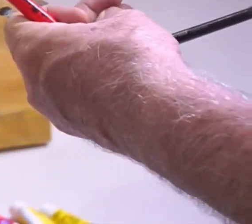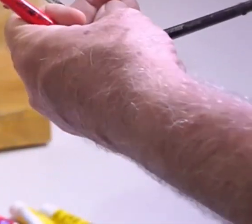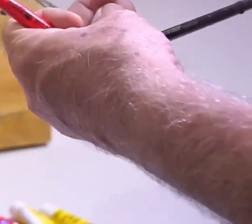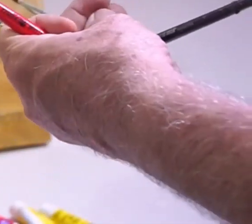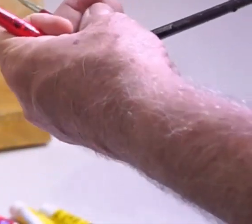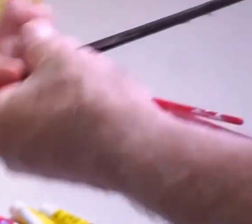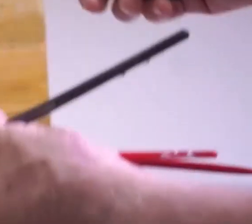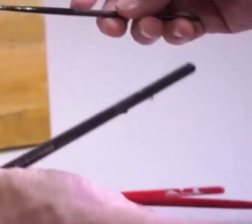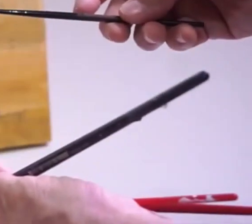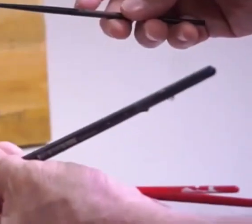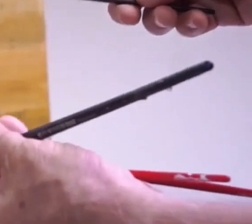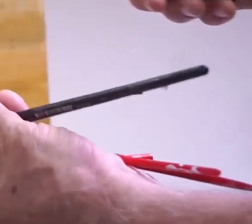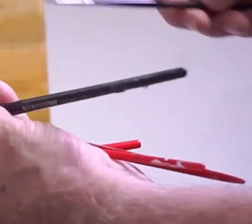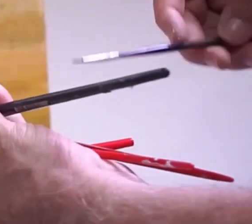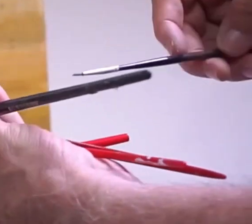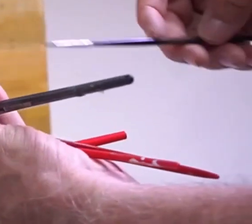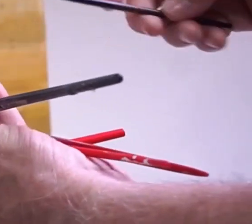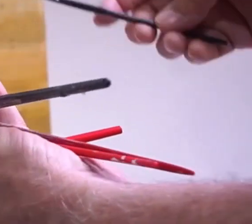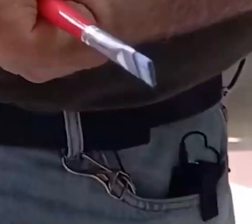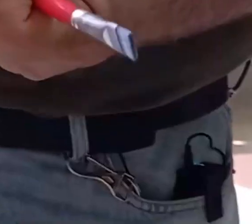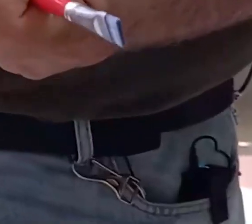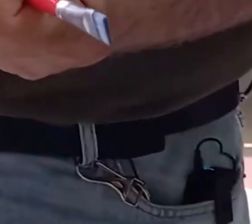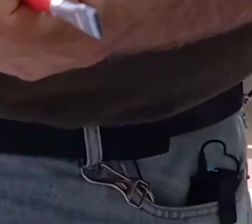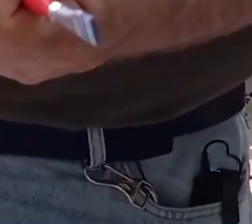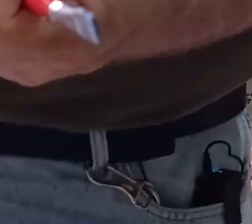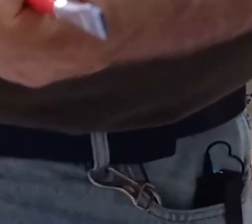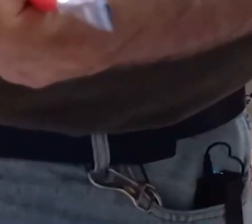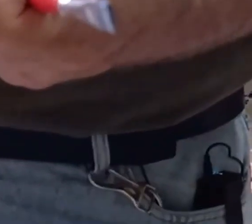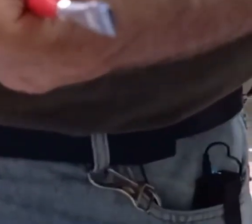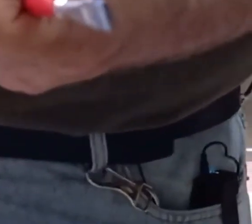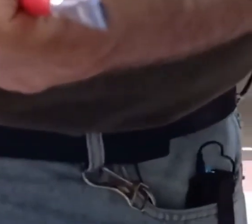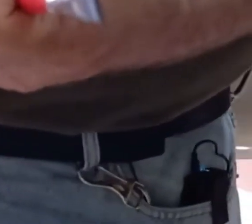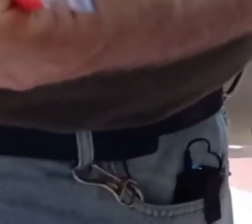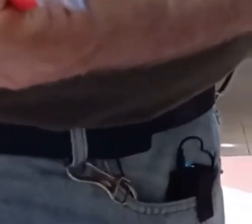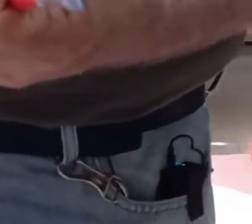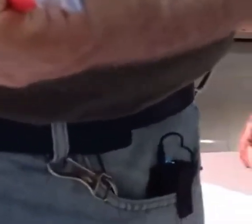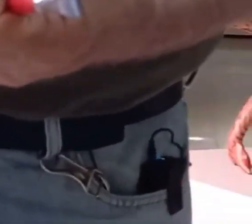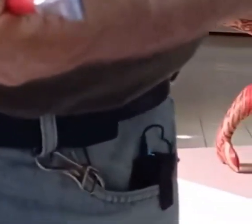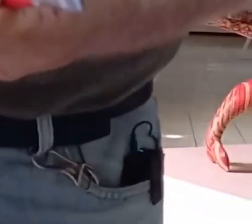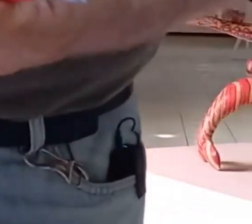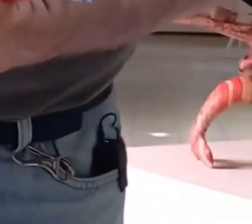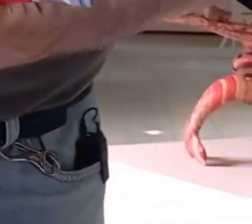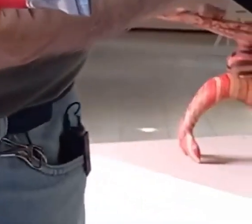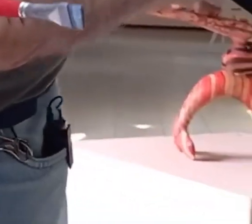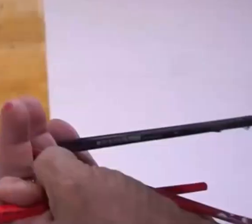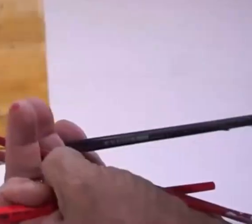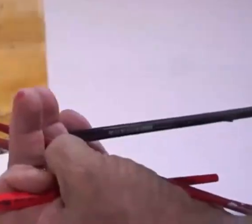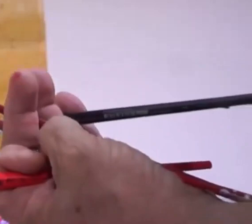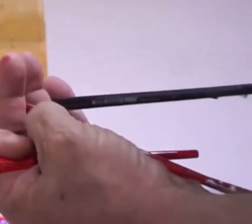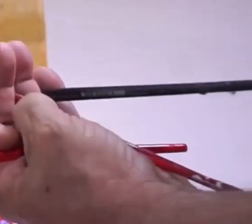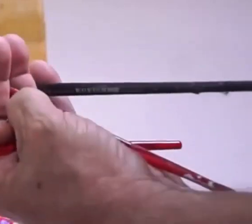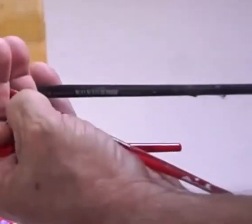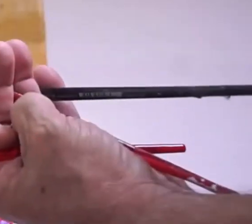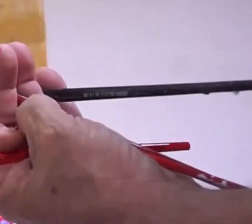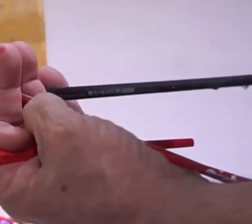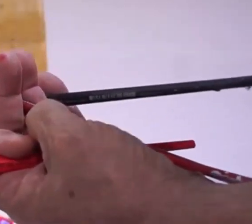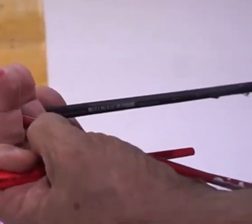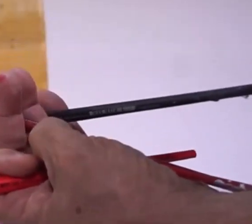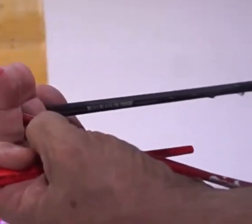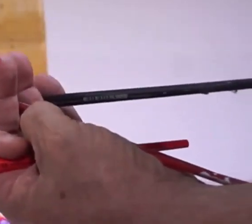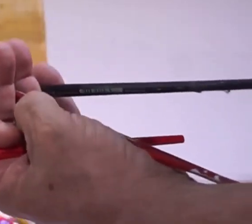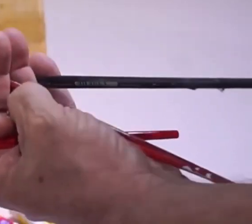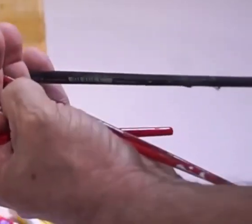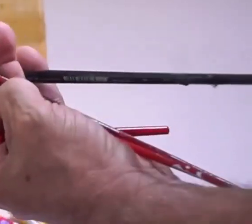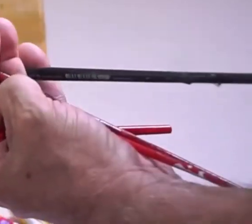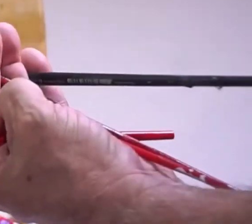pincéis desse tamanho também, do número 20, o 18. São pincéis que você faz um traço diferente. No caso